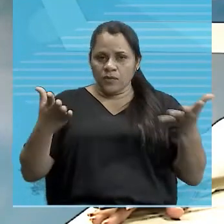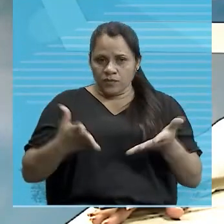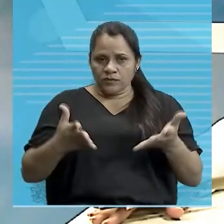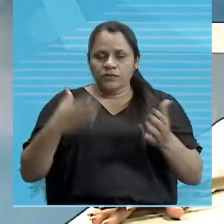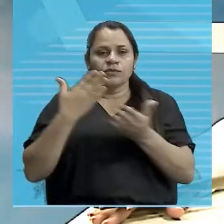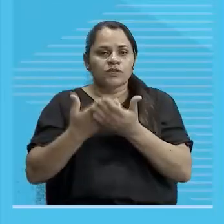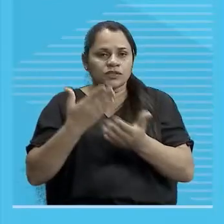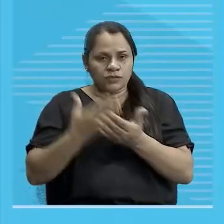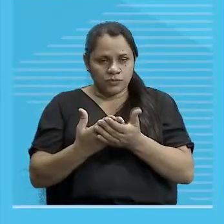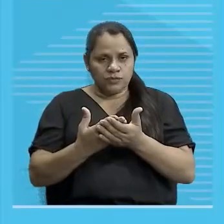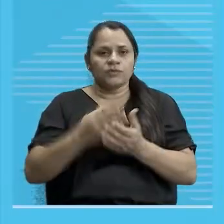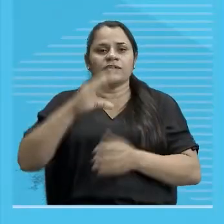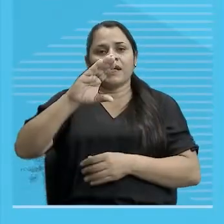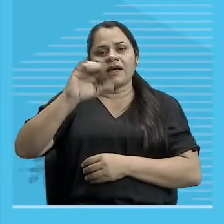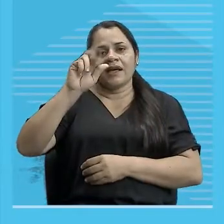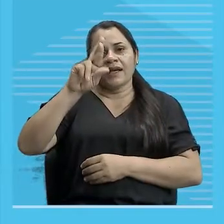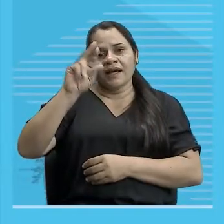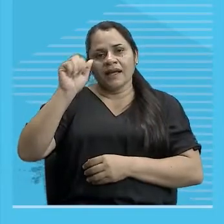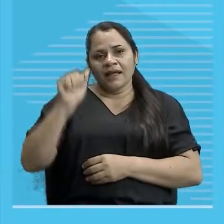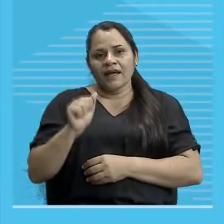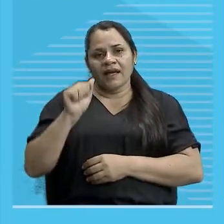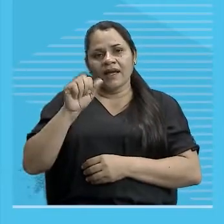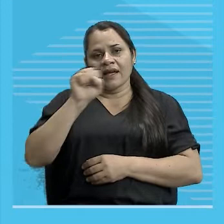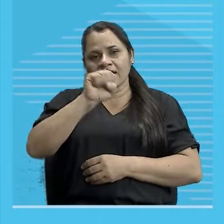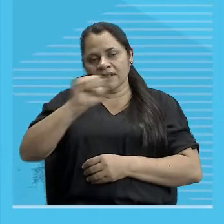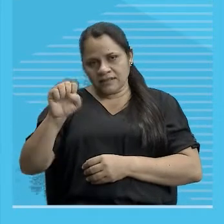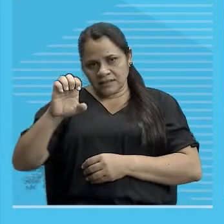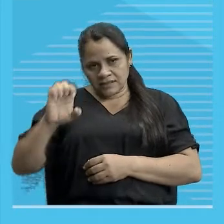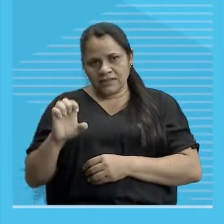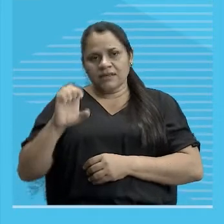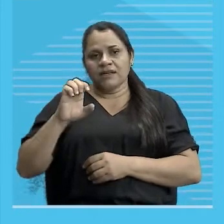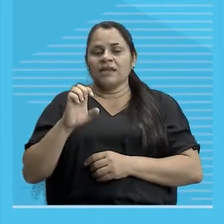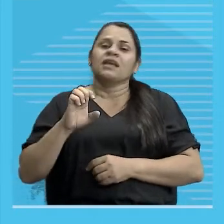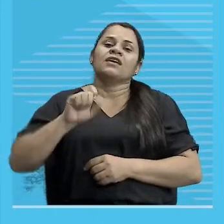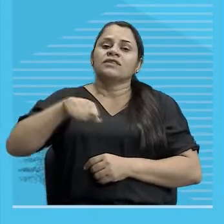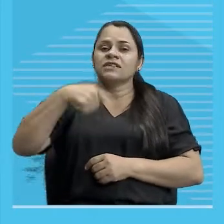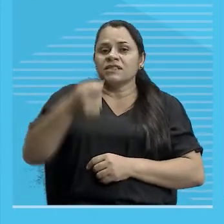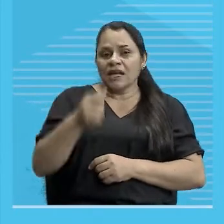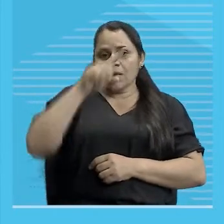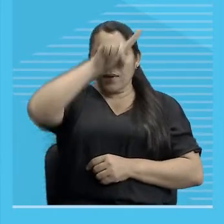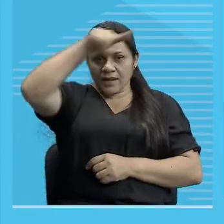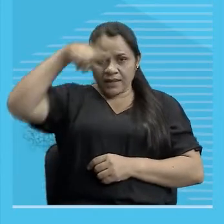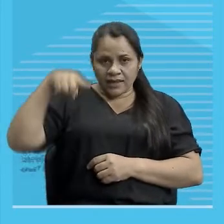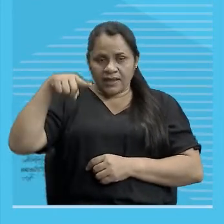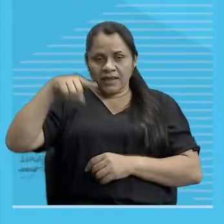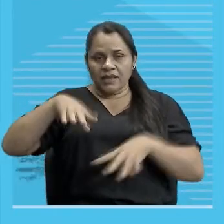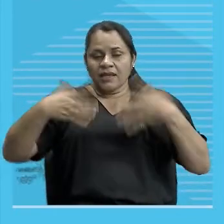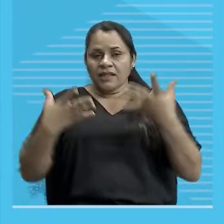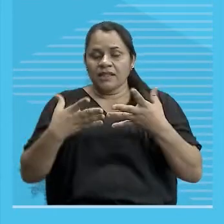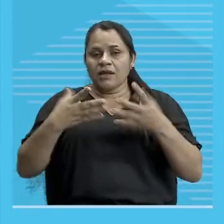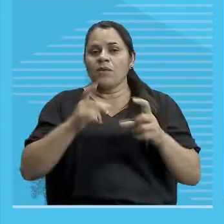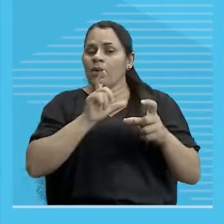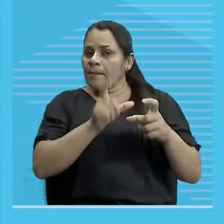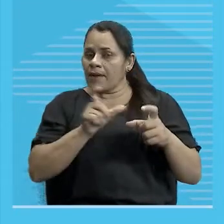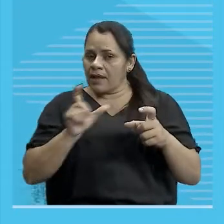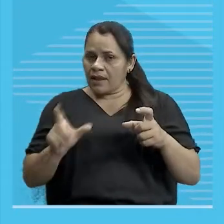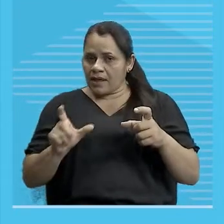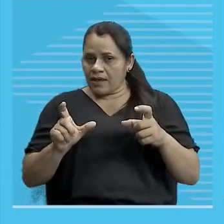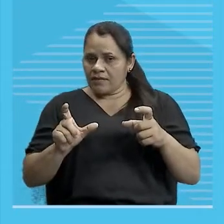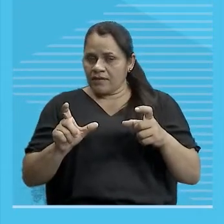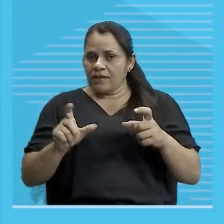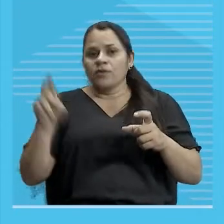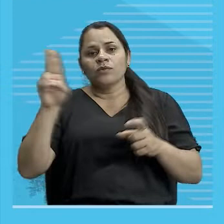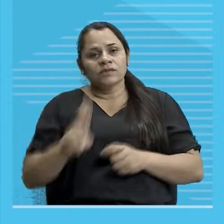A crase, que é um fenômeno interessante que diz respeito à relação de subordinação que existe entre nomes e seus complementos e